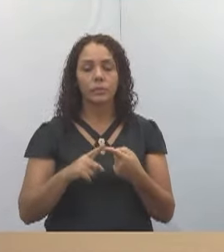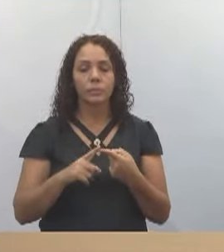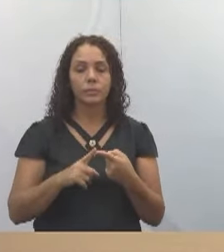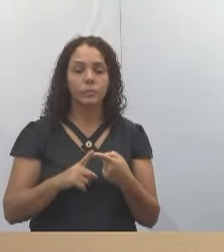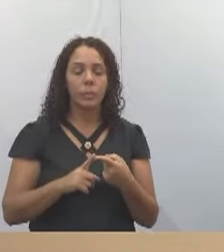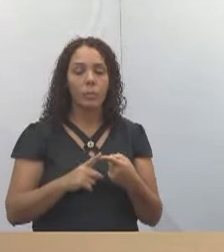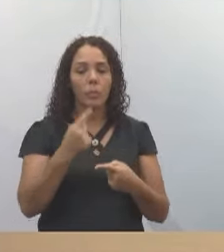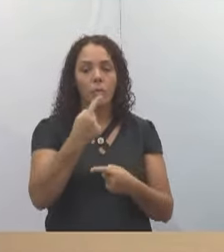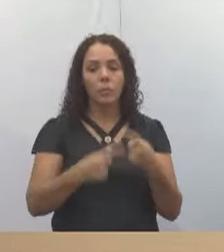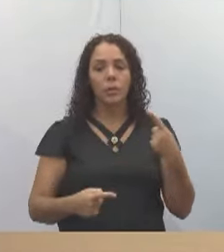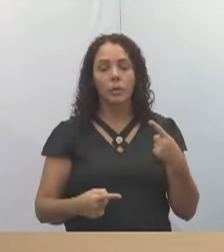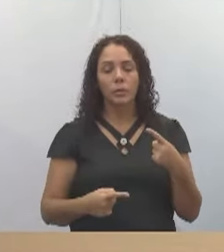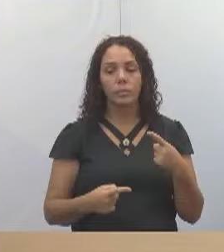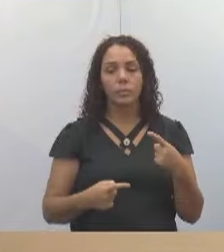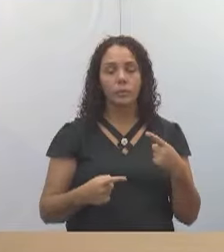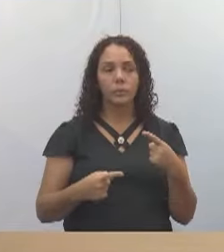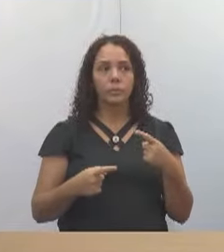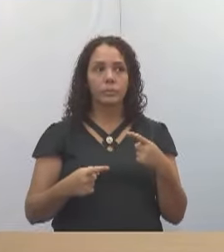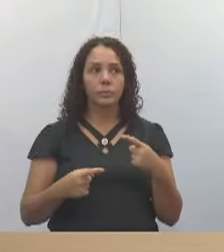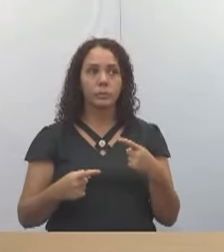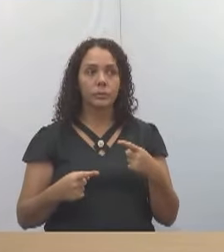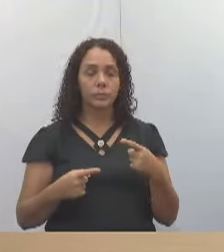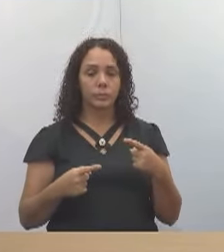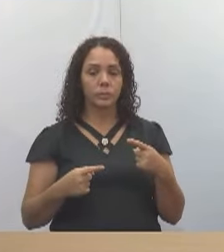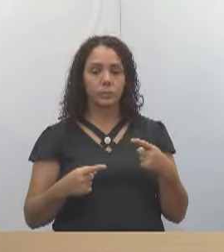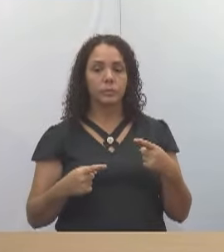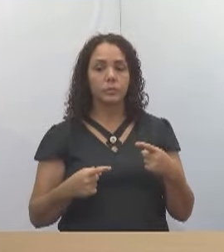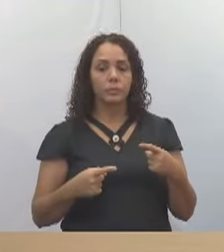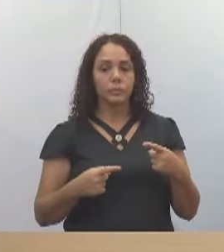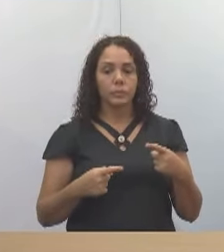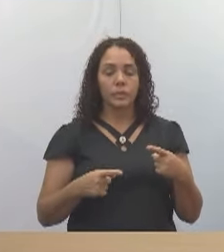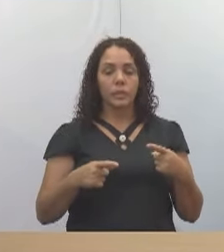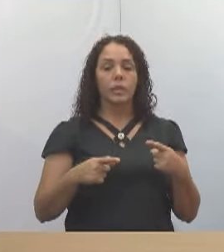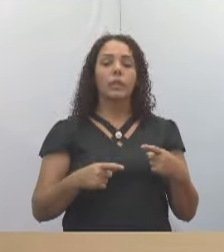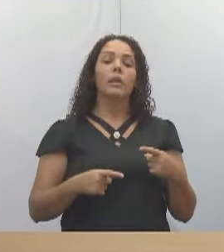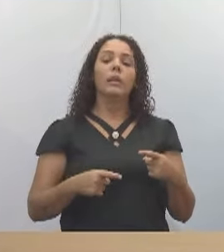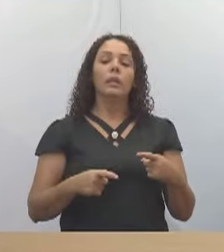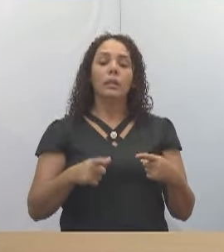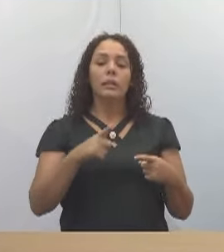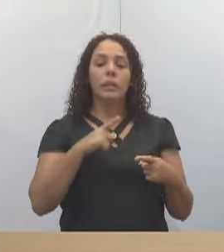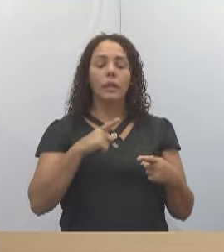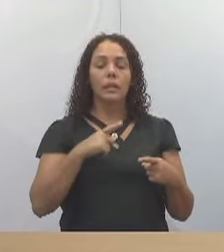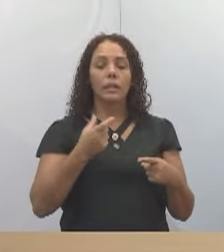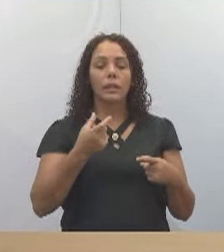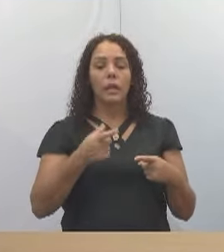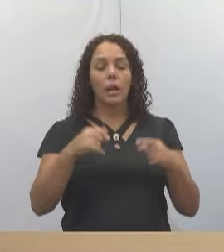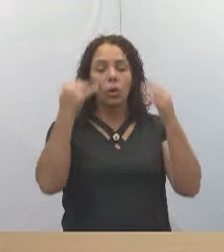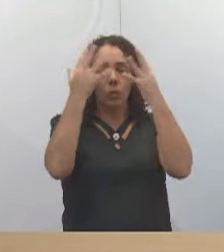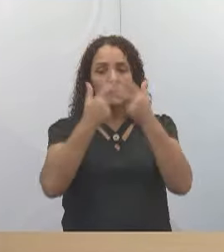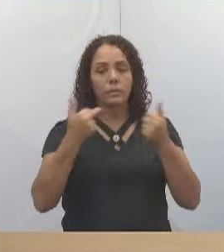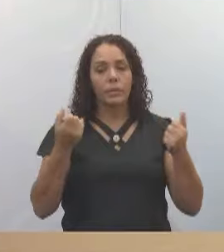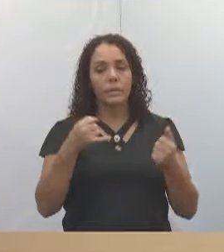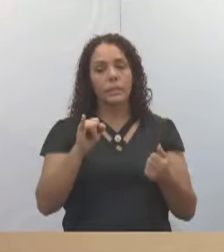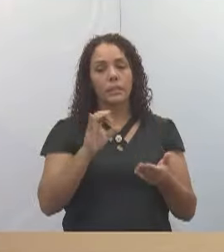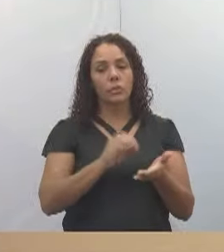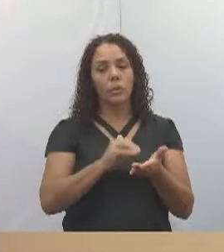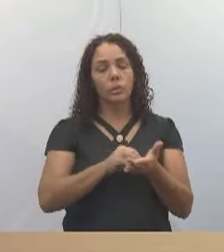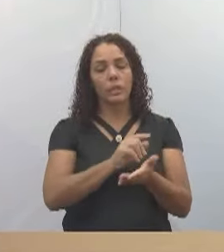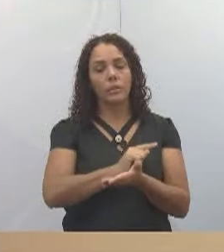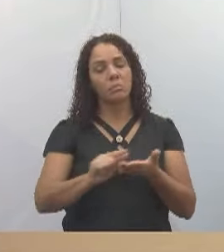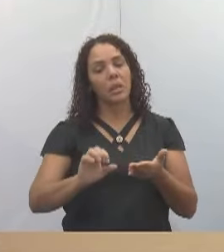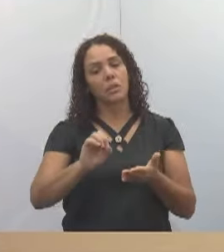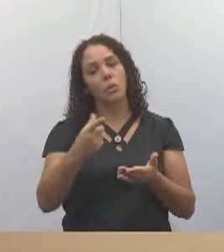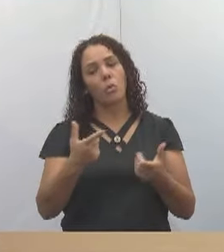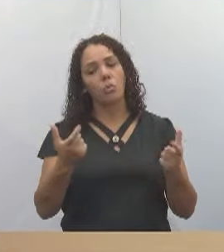legislador proibiu uma conduta, manter animais em locais sem higiene ou sem espaço,